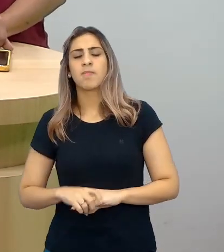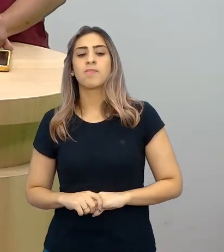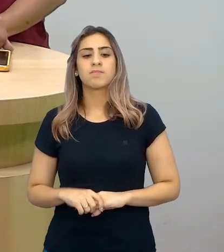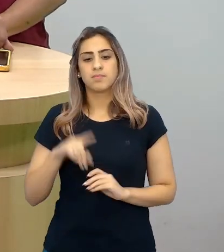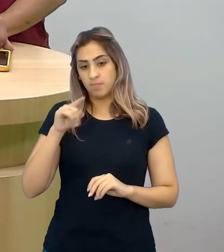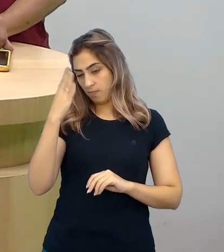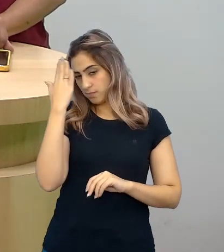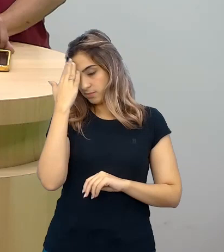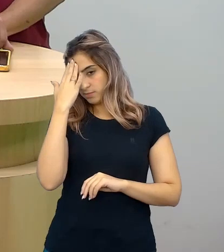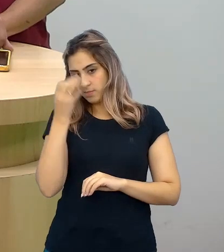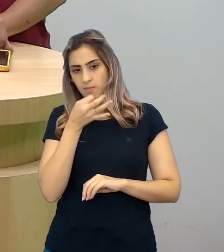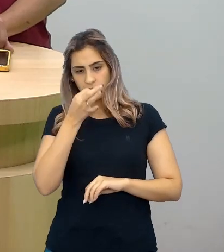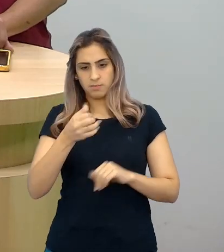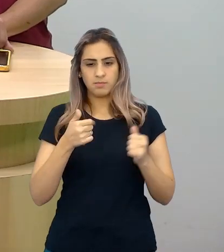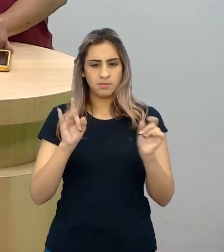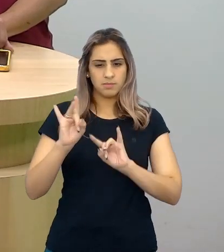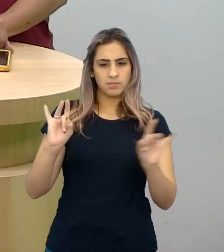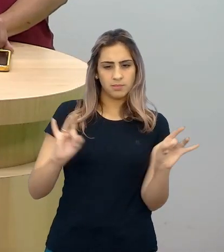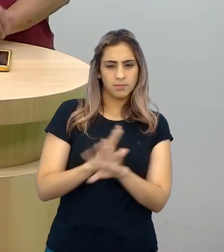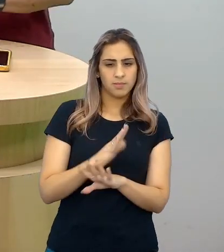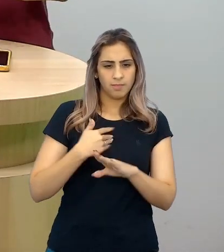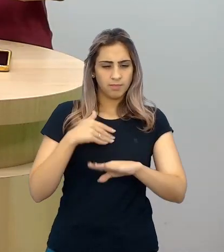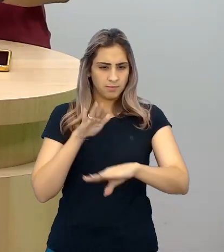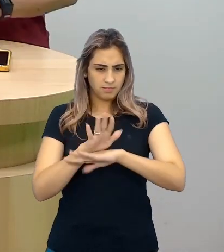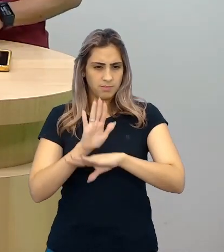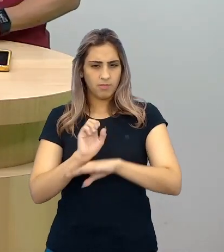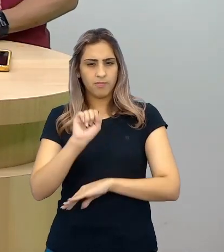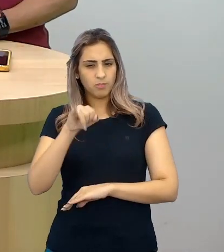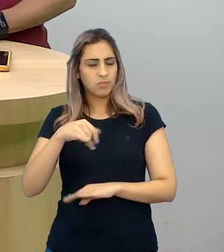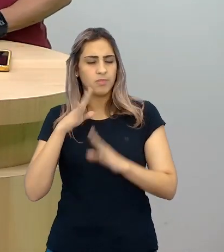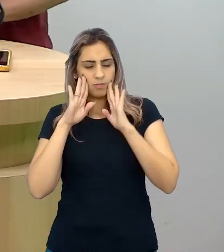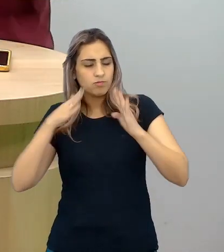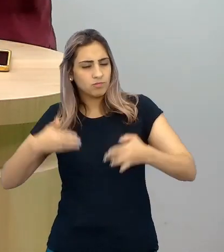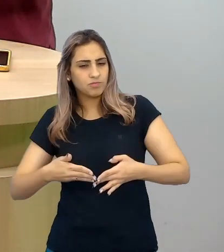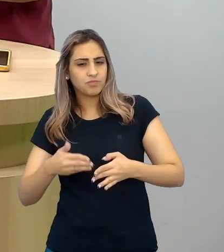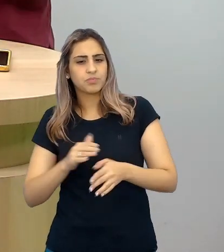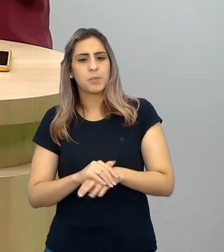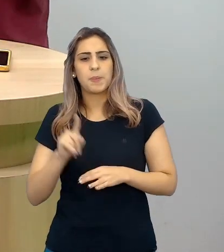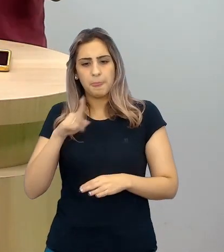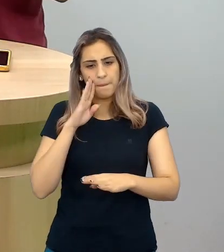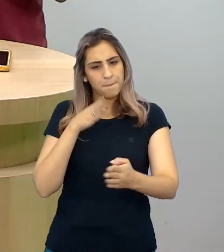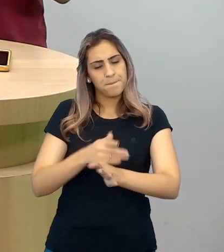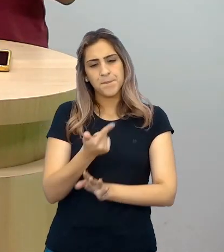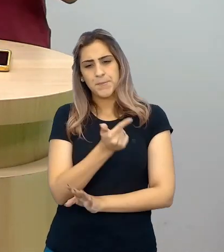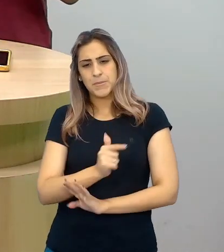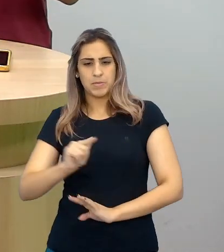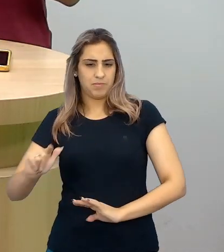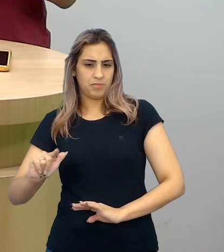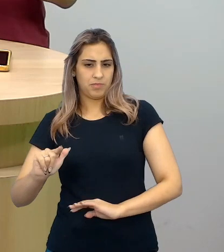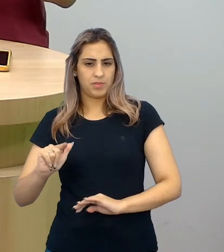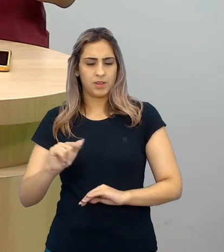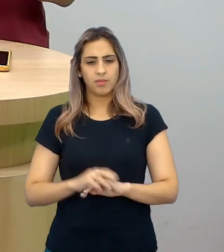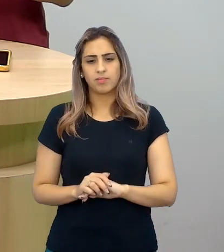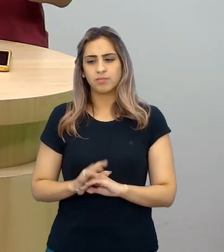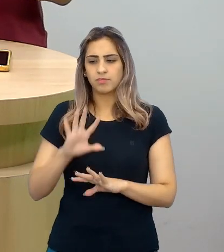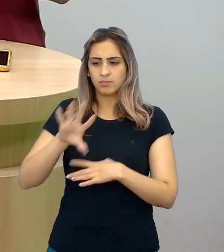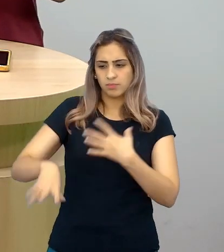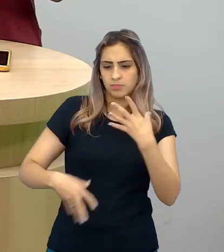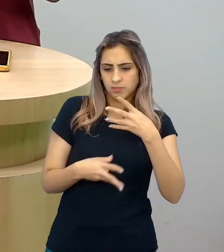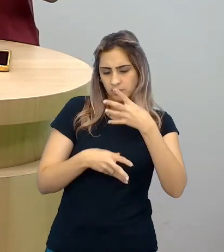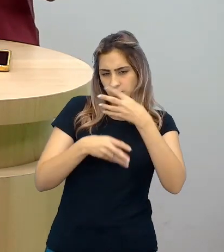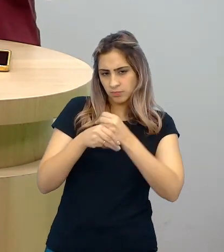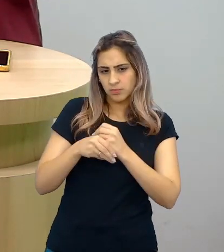você sabe bem do assunto, então tá preparado aqui para me ajudar no decorrer da aula. O foco era outro, o direcionamento era outro, né? Porque a gente pega o componente,